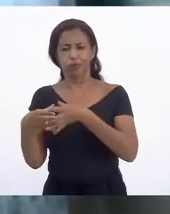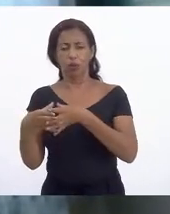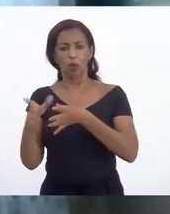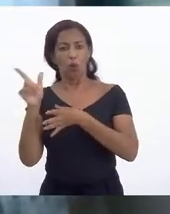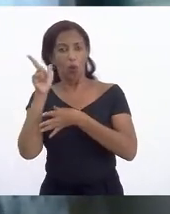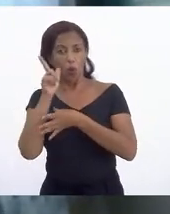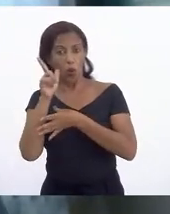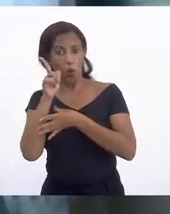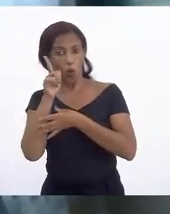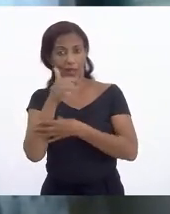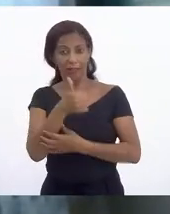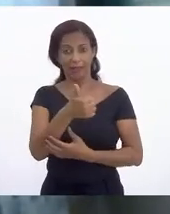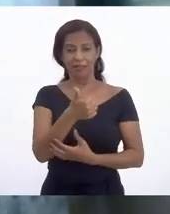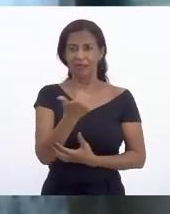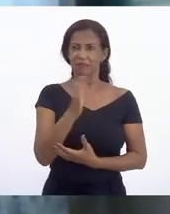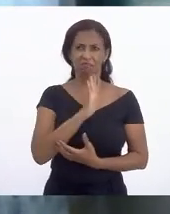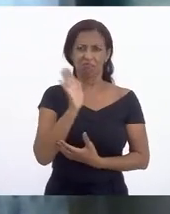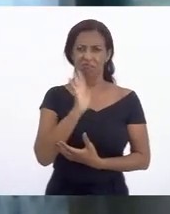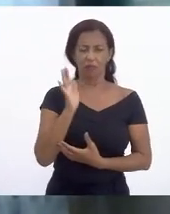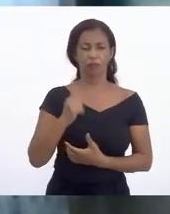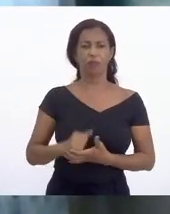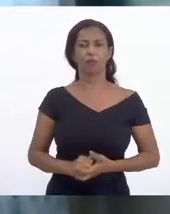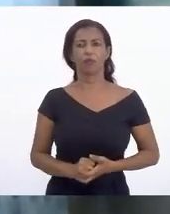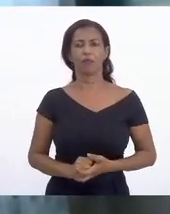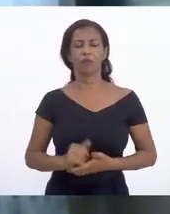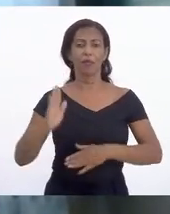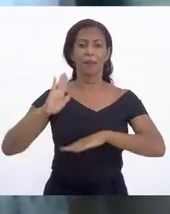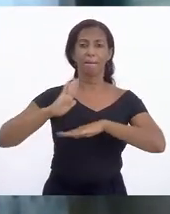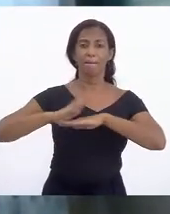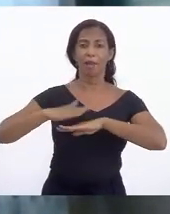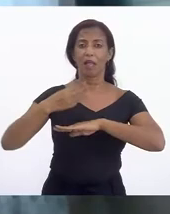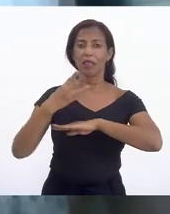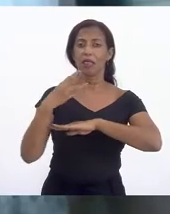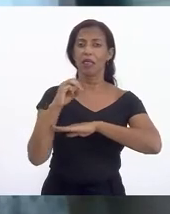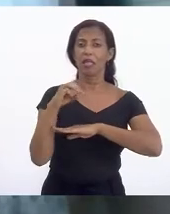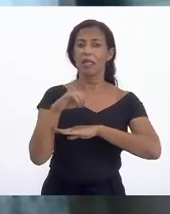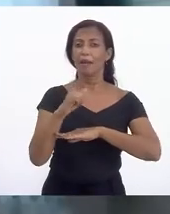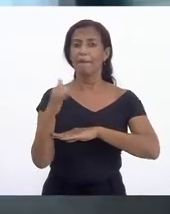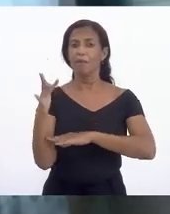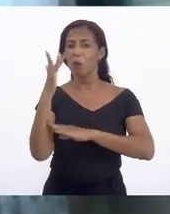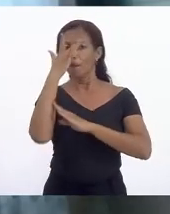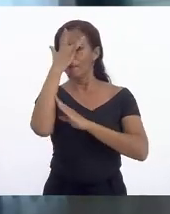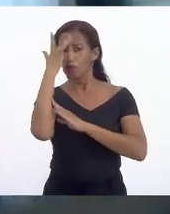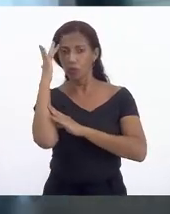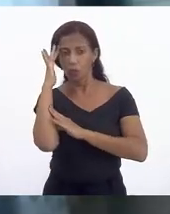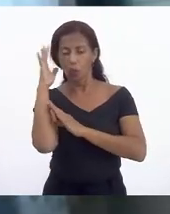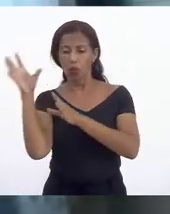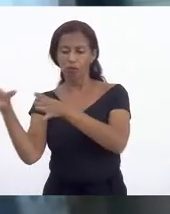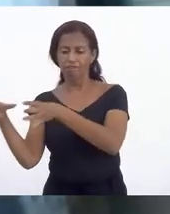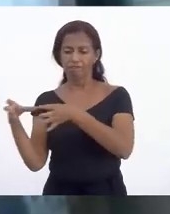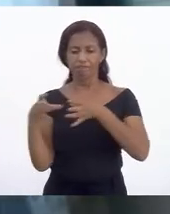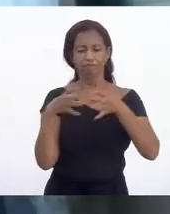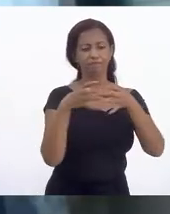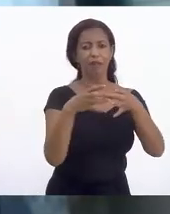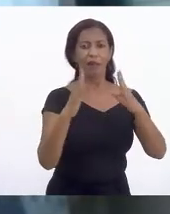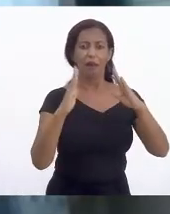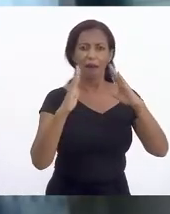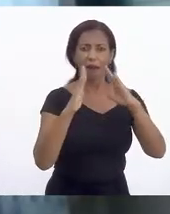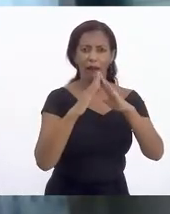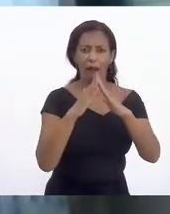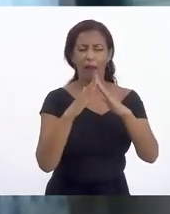relocar, sem truculência, mais de 30 mil pessoas para casas próximas,